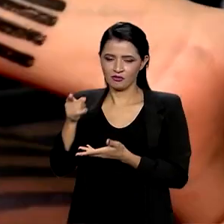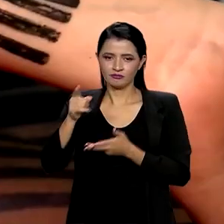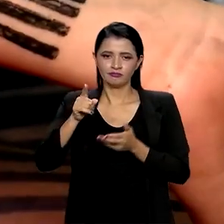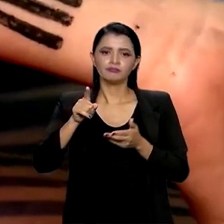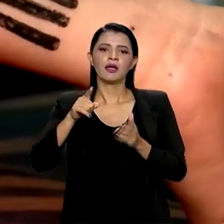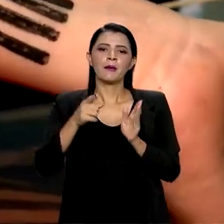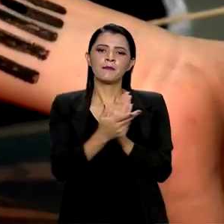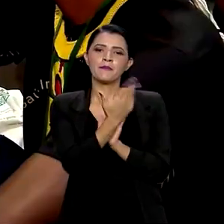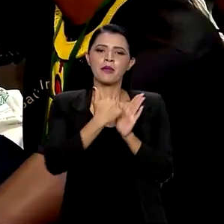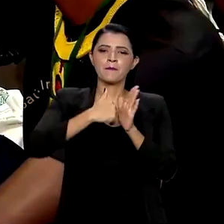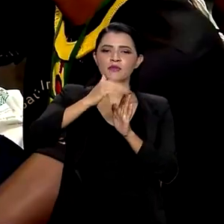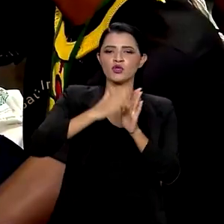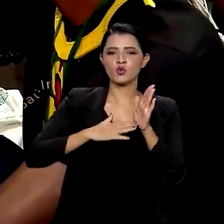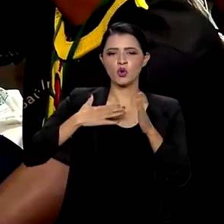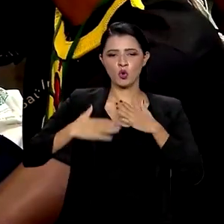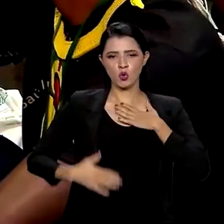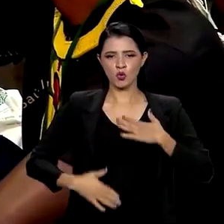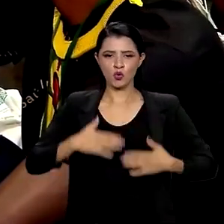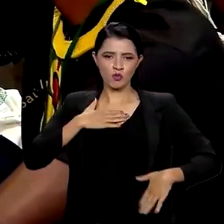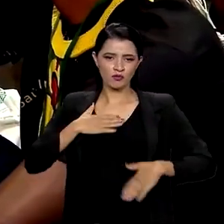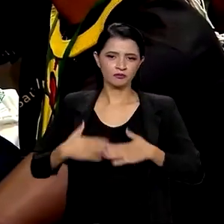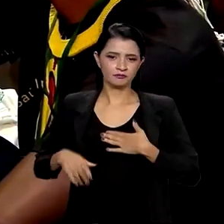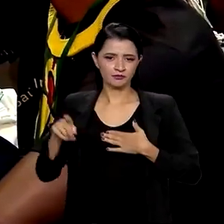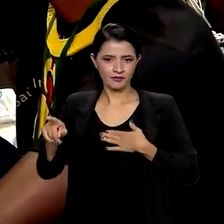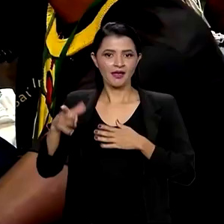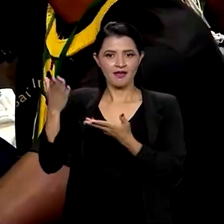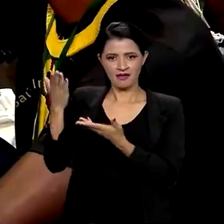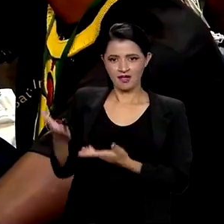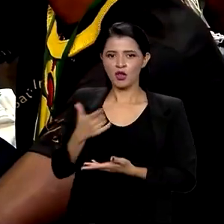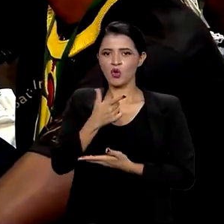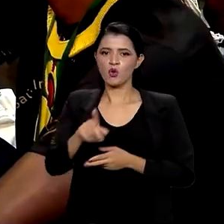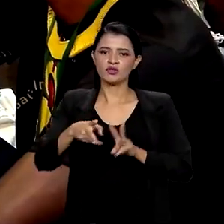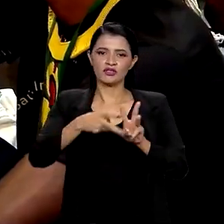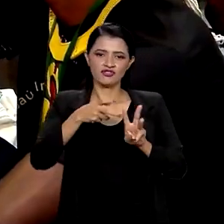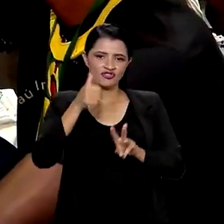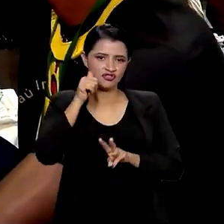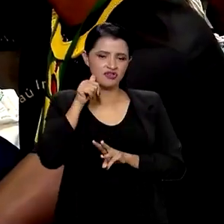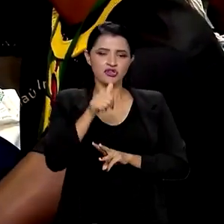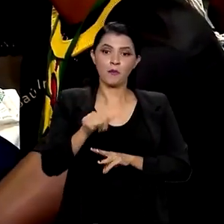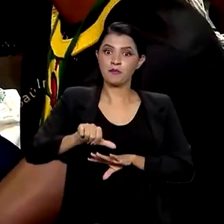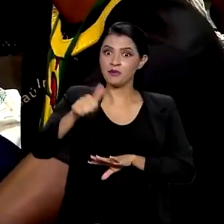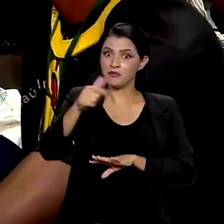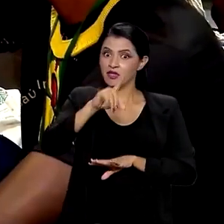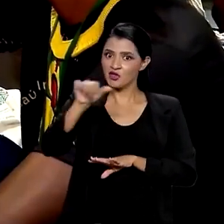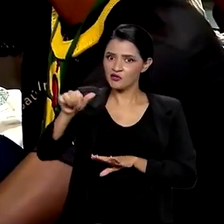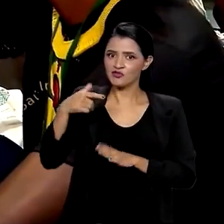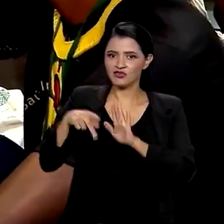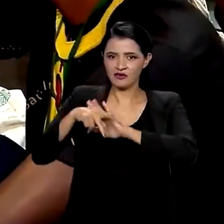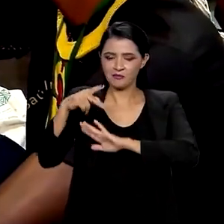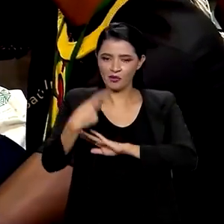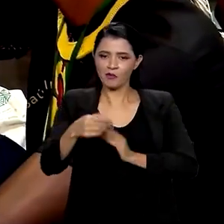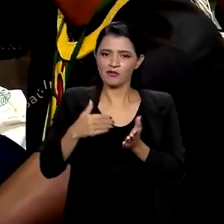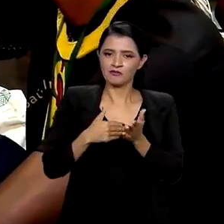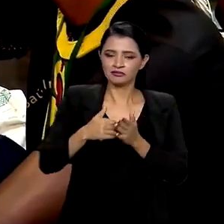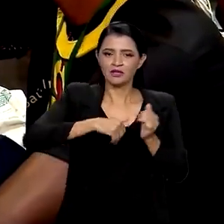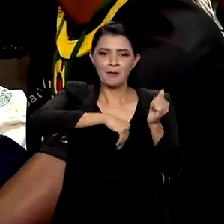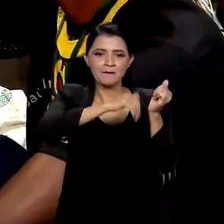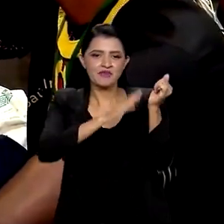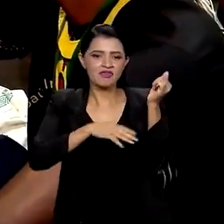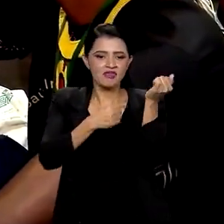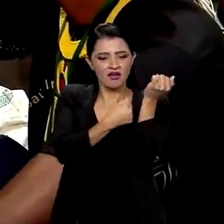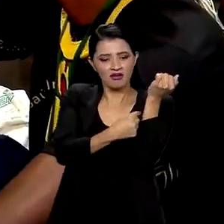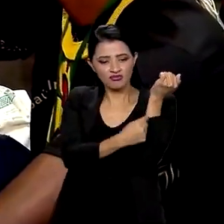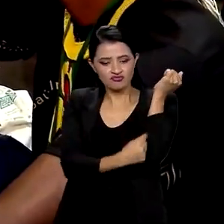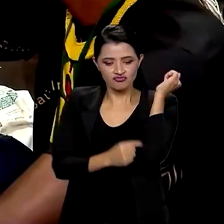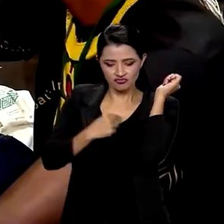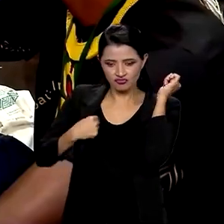pinturas corporais. A Coconã e outros indígenas aqui, Kayapós, estão desde o primeiro dia do evento fazendo essas pinturas